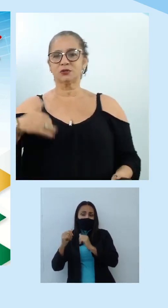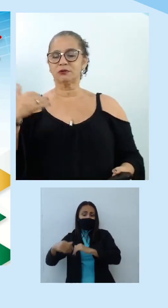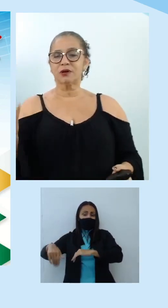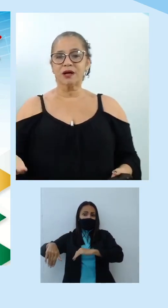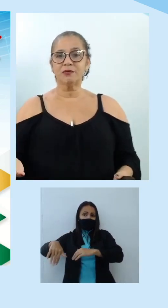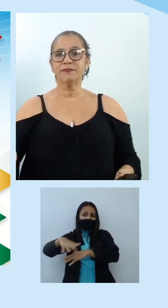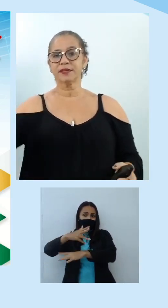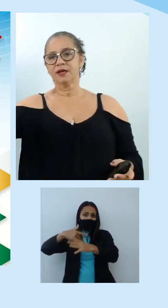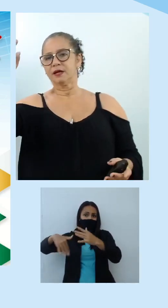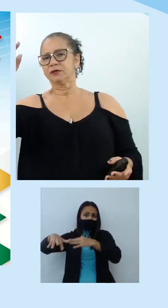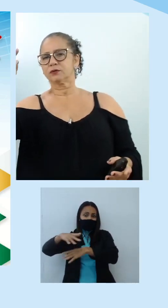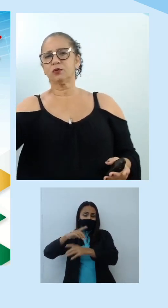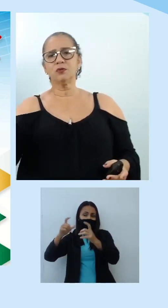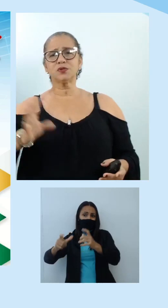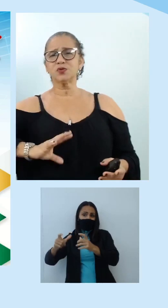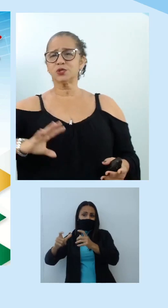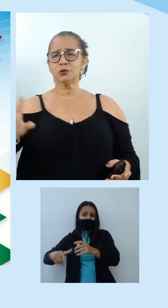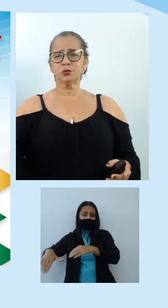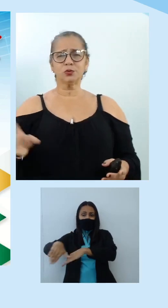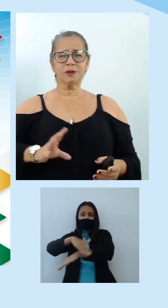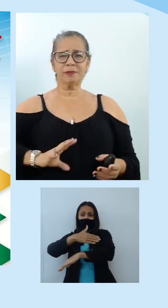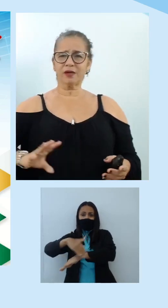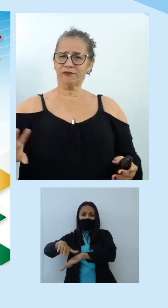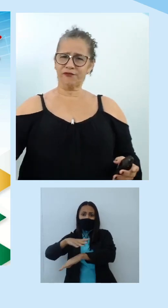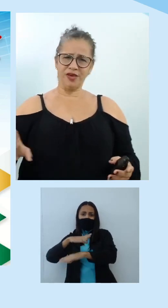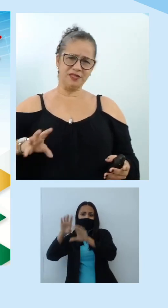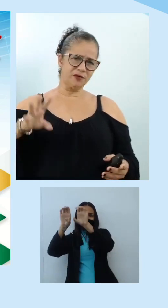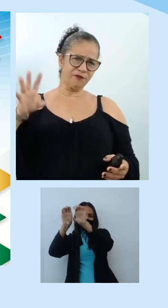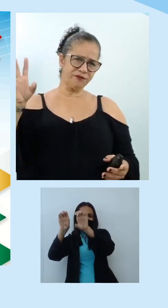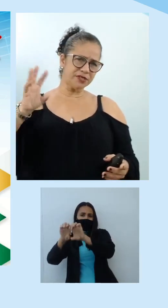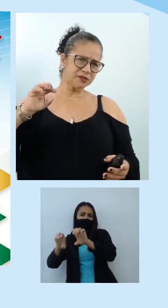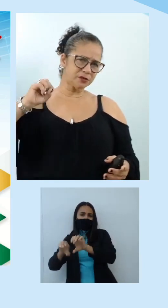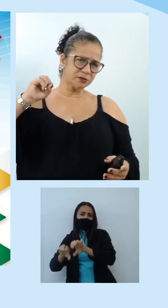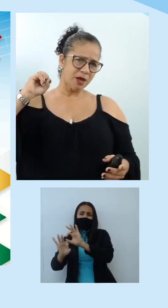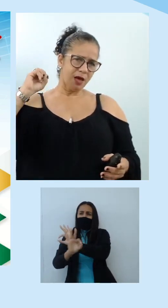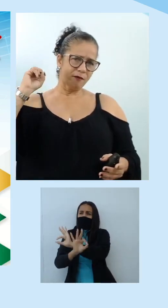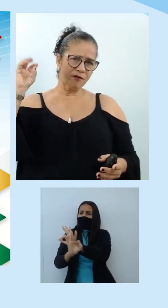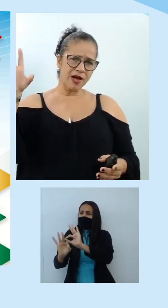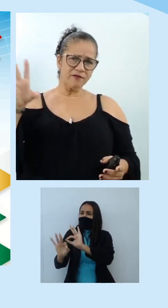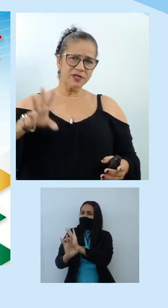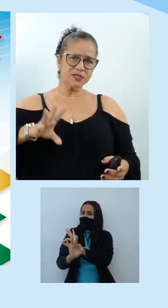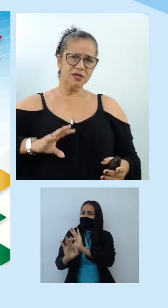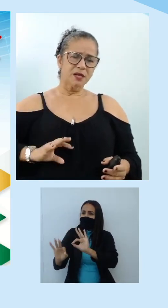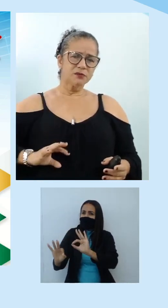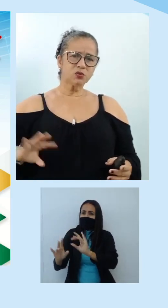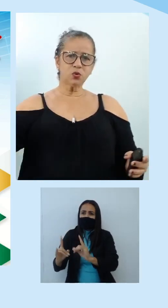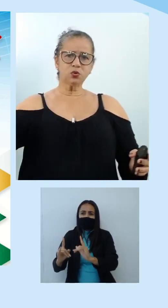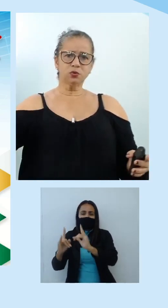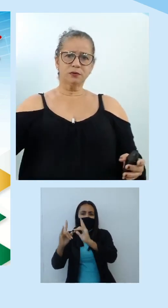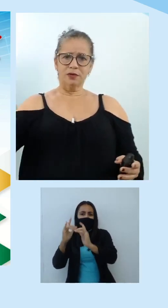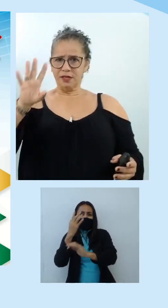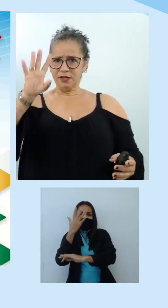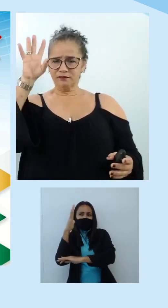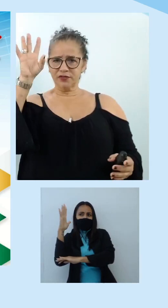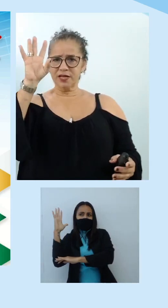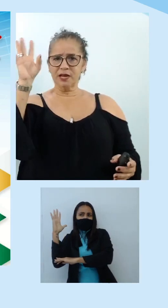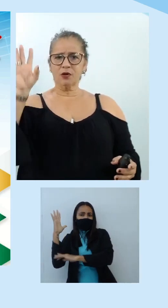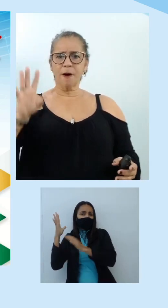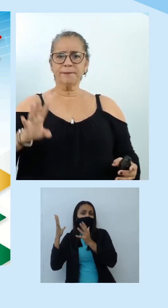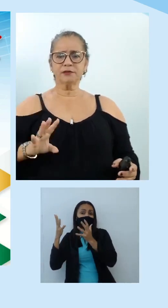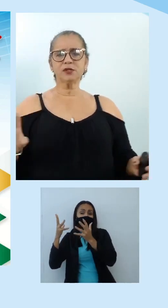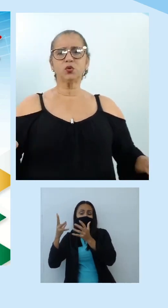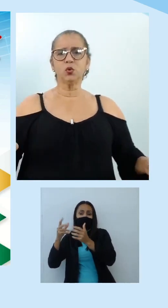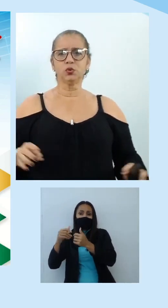cidade, do local, com sua estrutura perfeita, edifícios, árvores, tudo. Tem